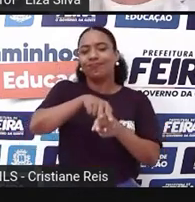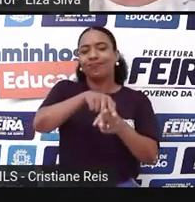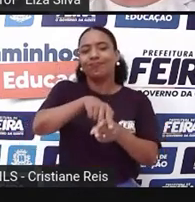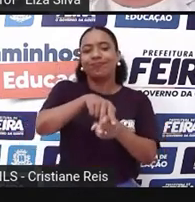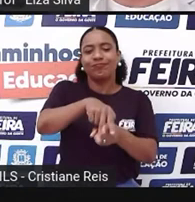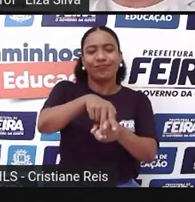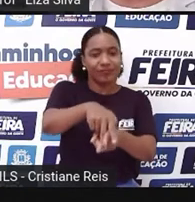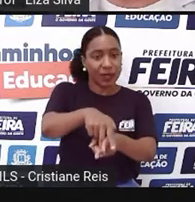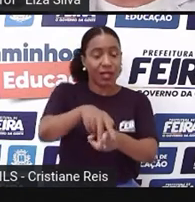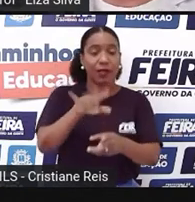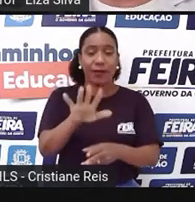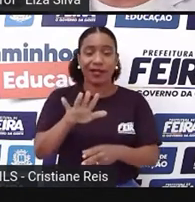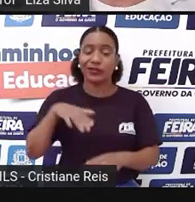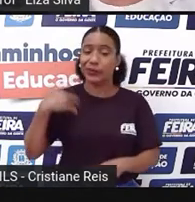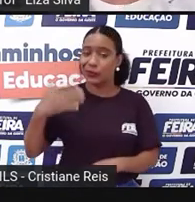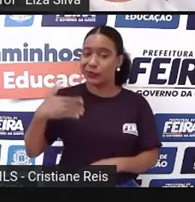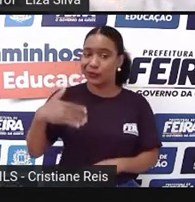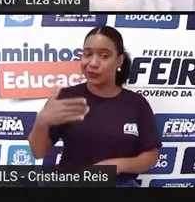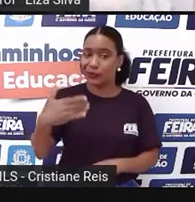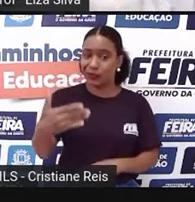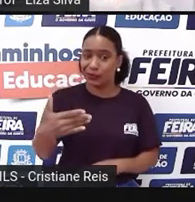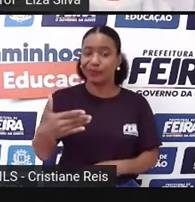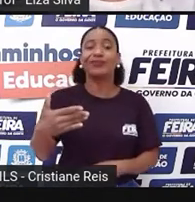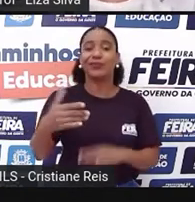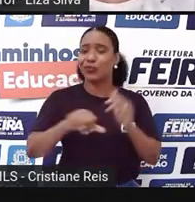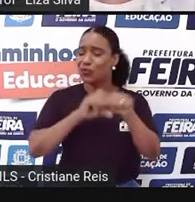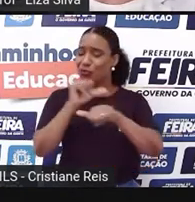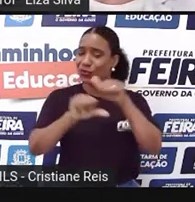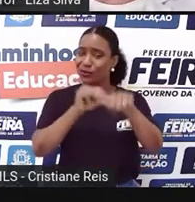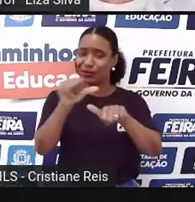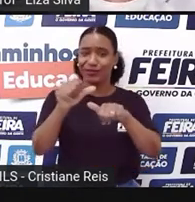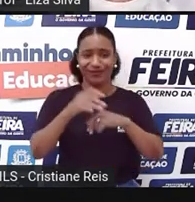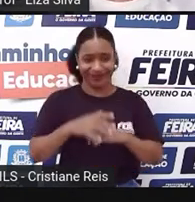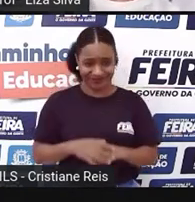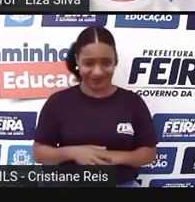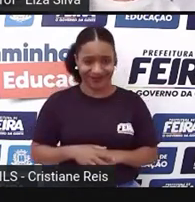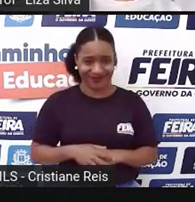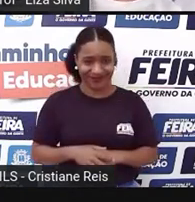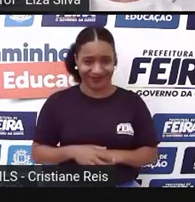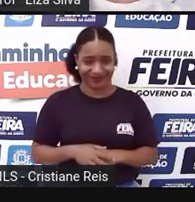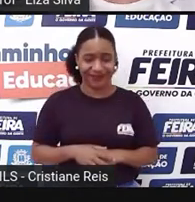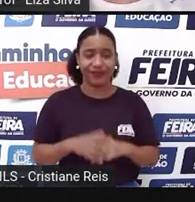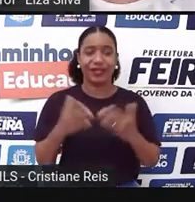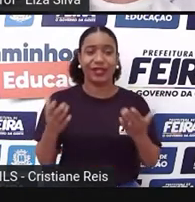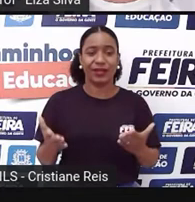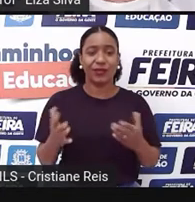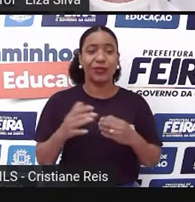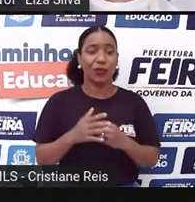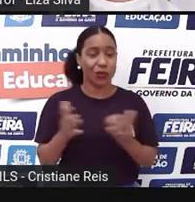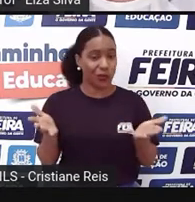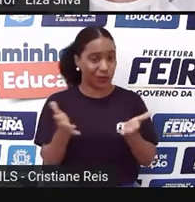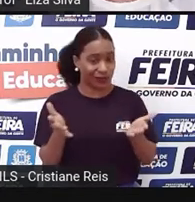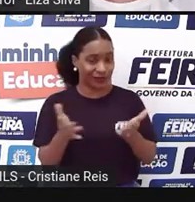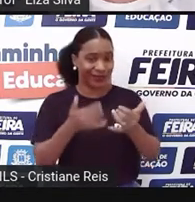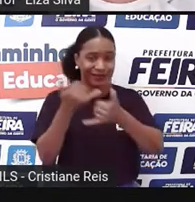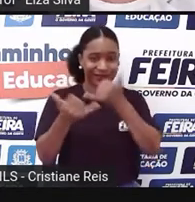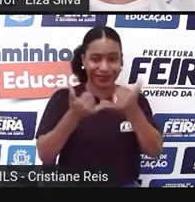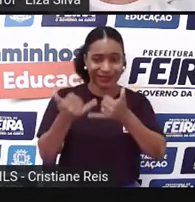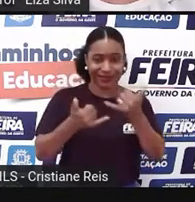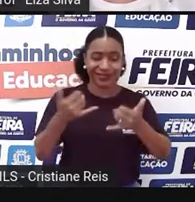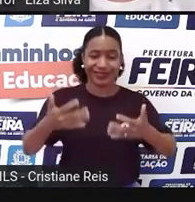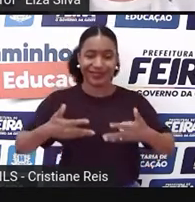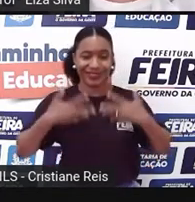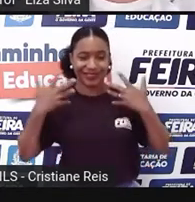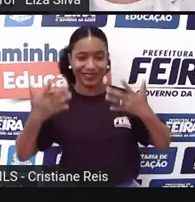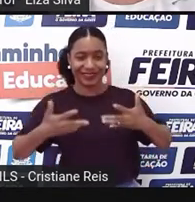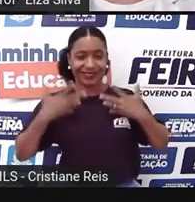aumento da quantidade de tempo livre que as pessoas possuem. Então, os hobbies, eles podem ser um